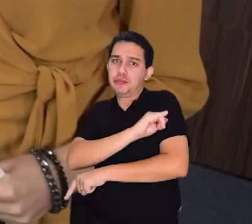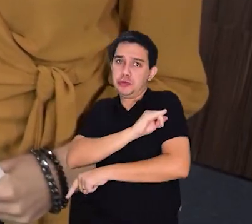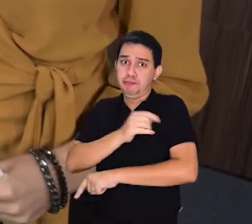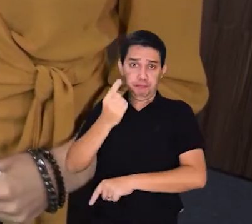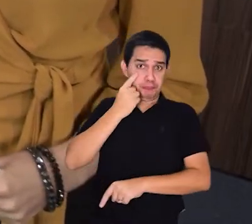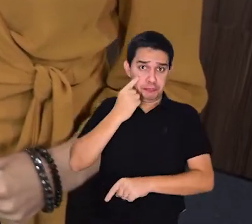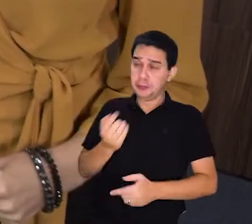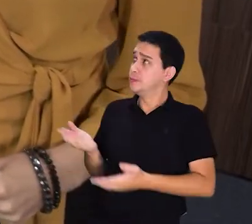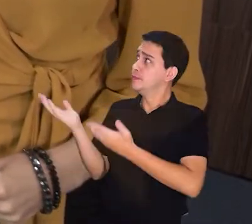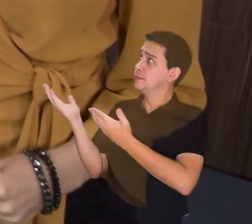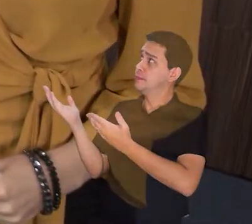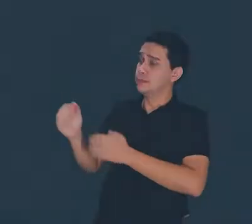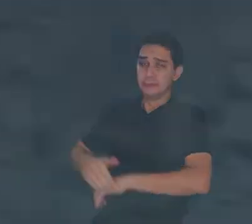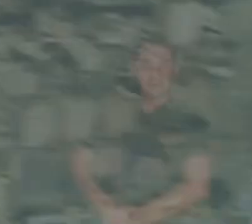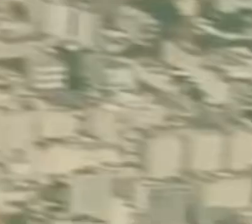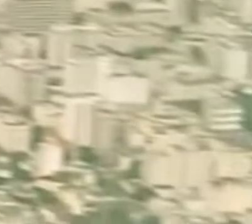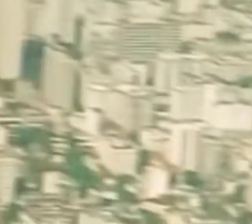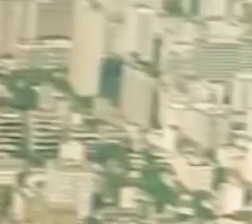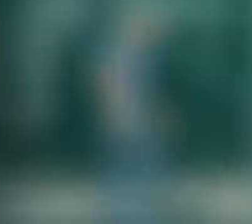Barra da Tijuca. Acompanhe.